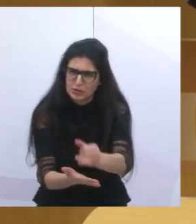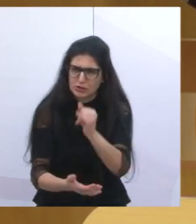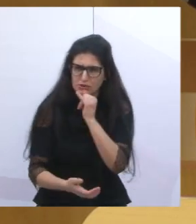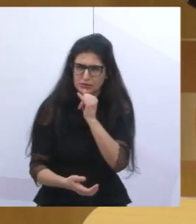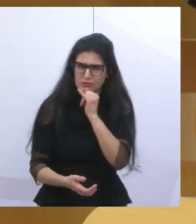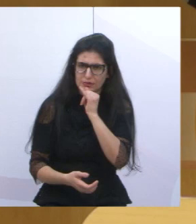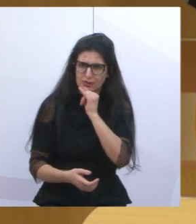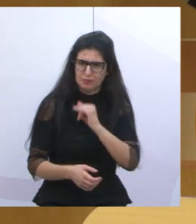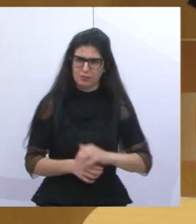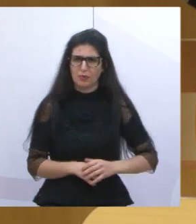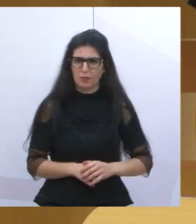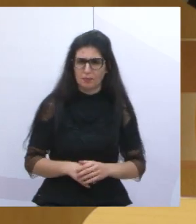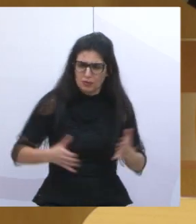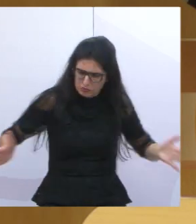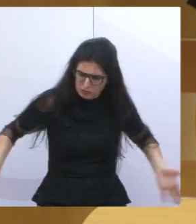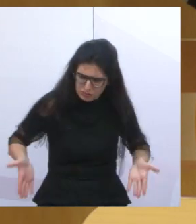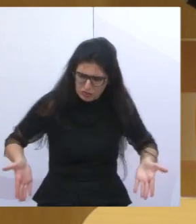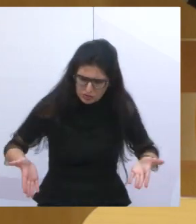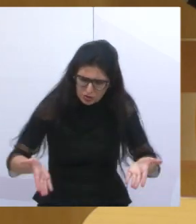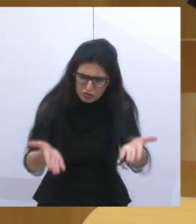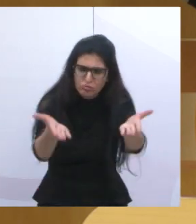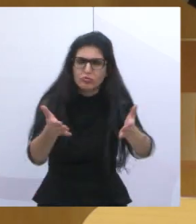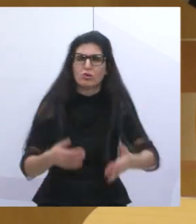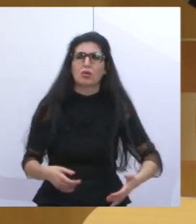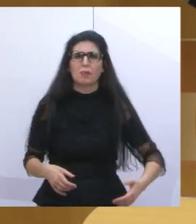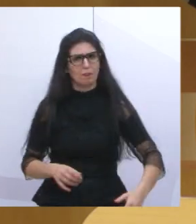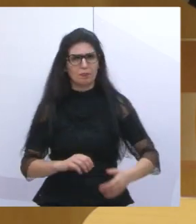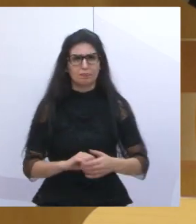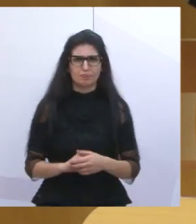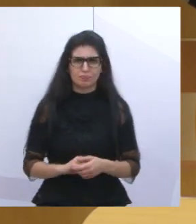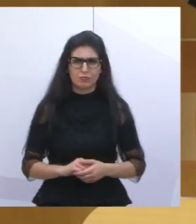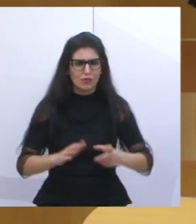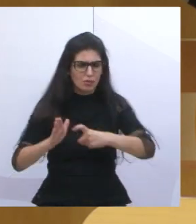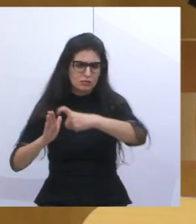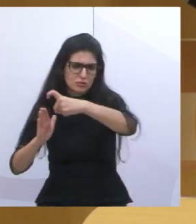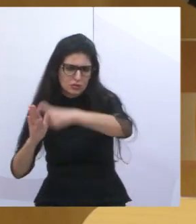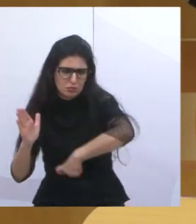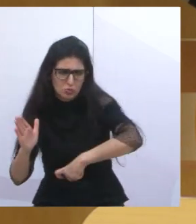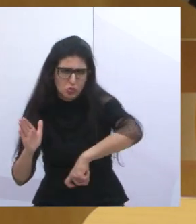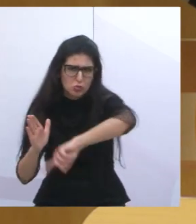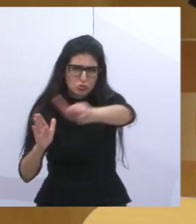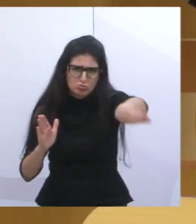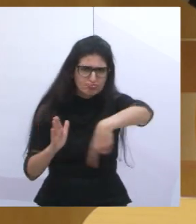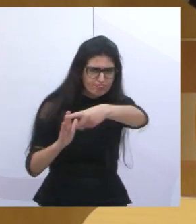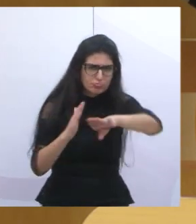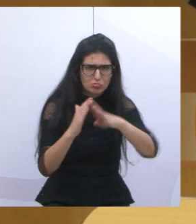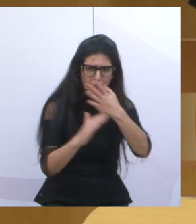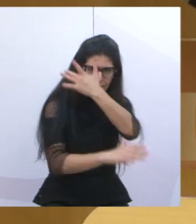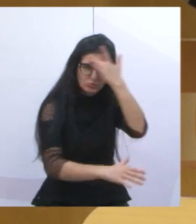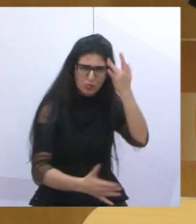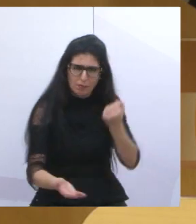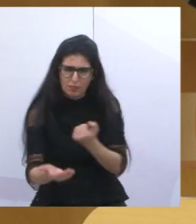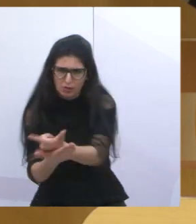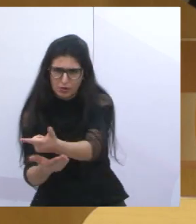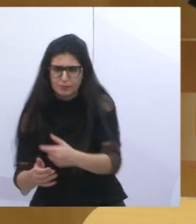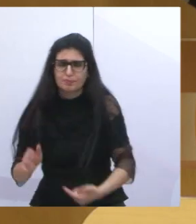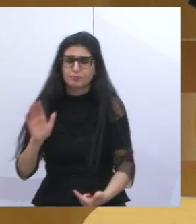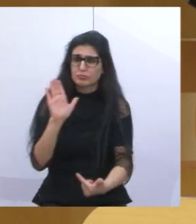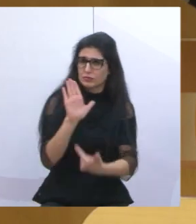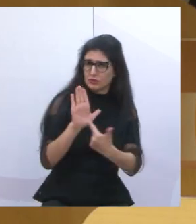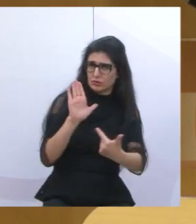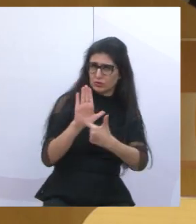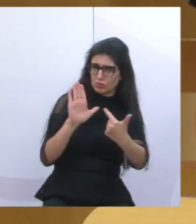propiciando e incentivando a regularização dos tributos pela população. O segundo